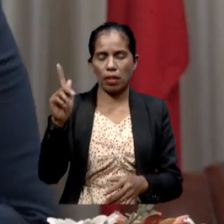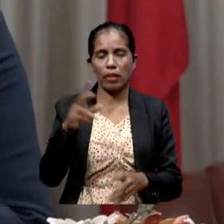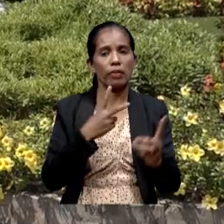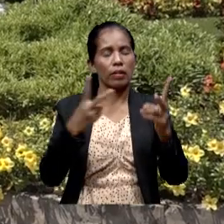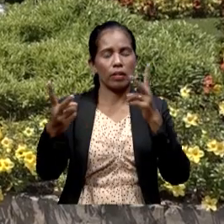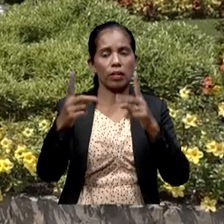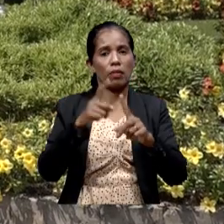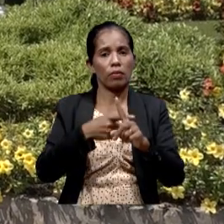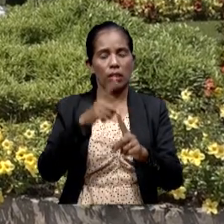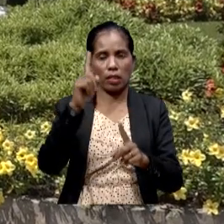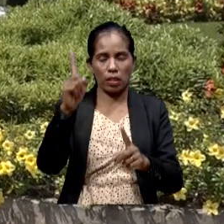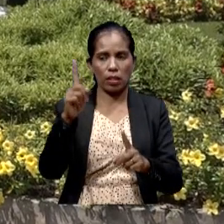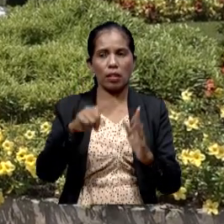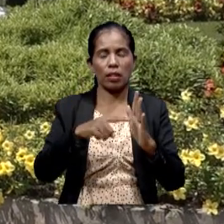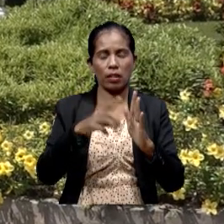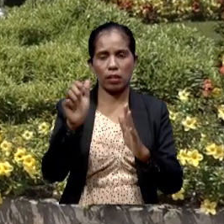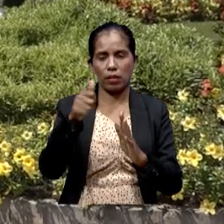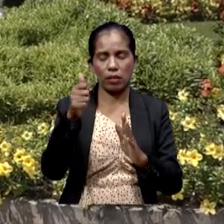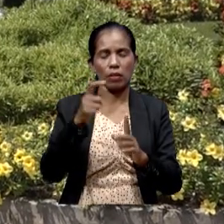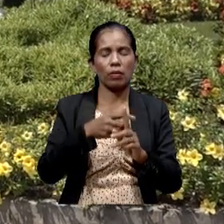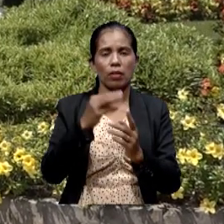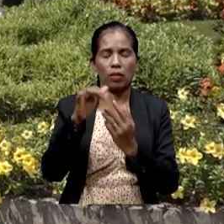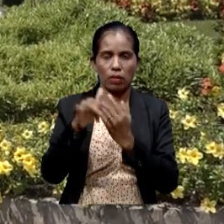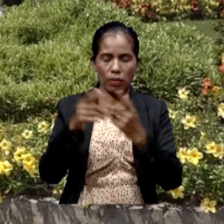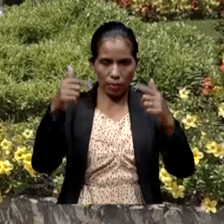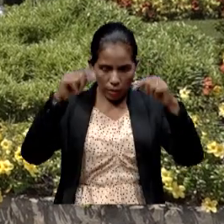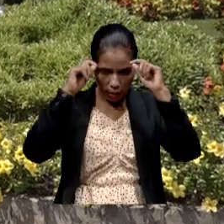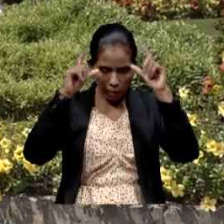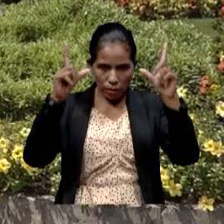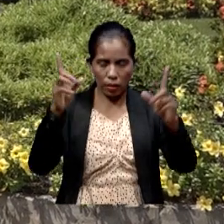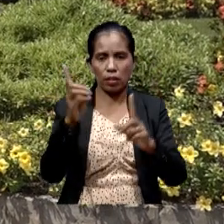besik fulangida hahu ya lorong sanulu fulan junyu no film Timor